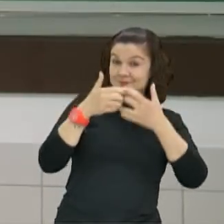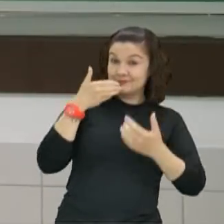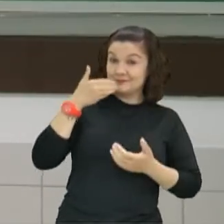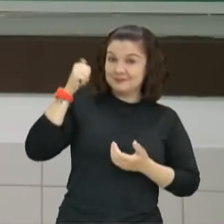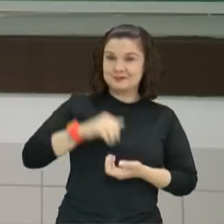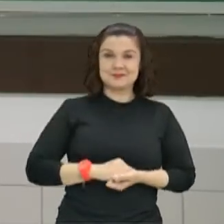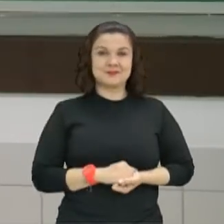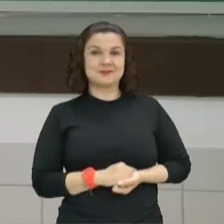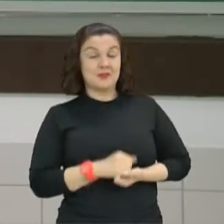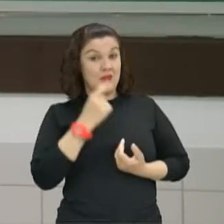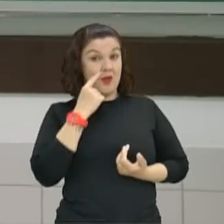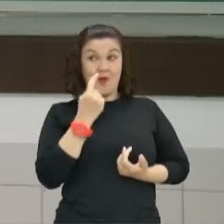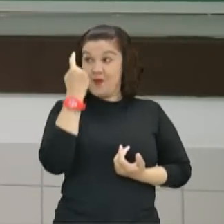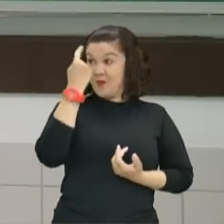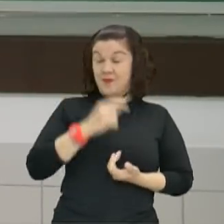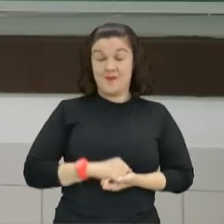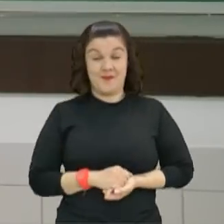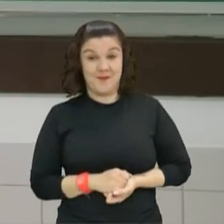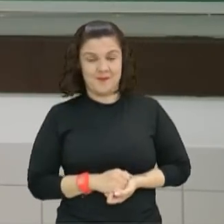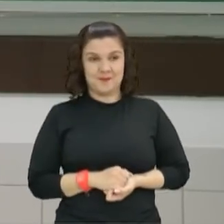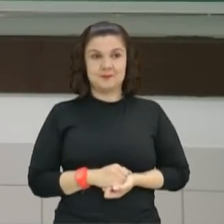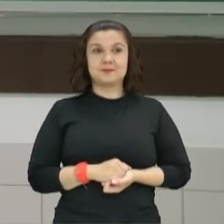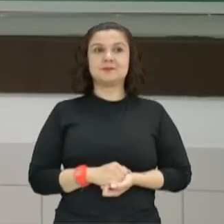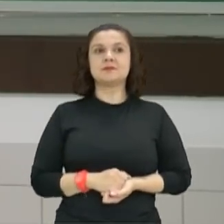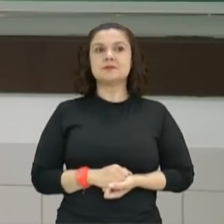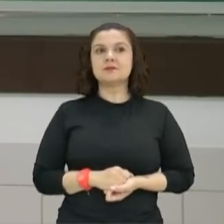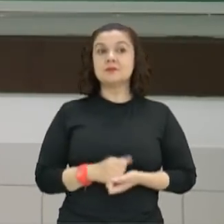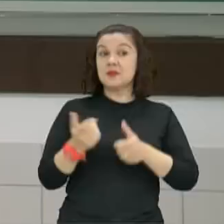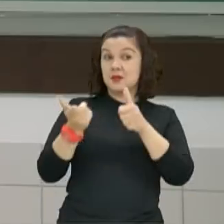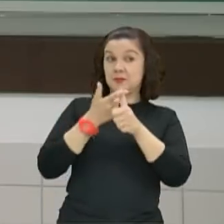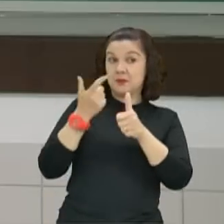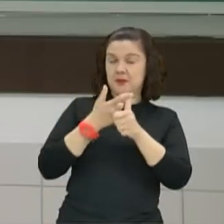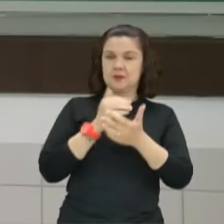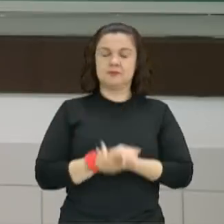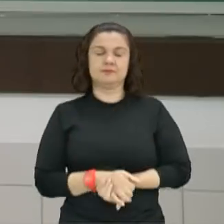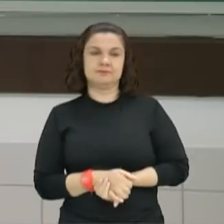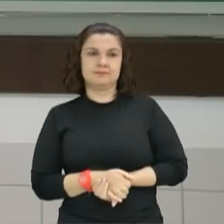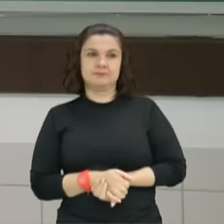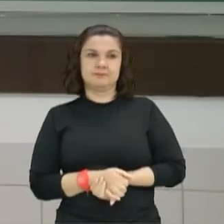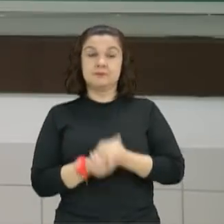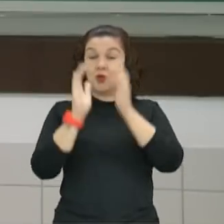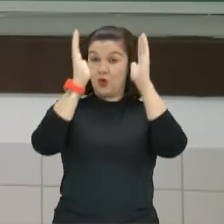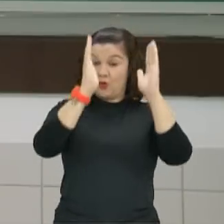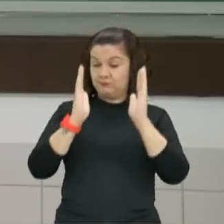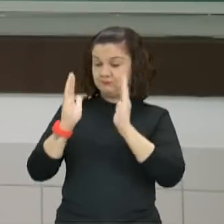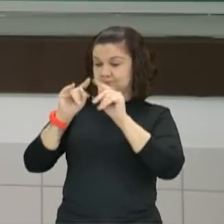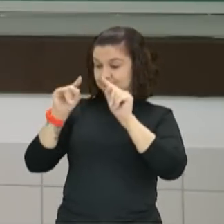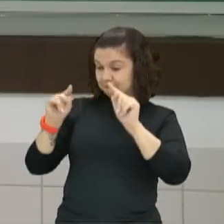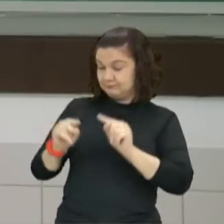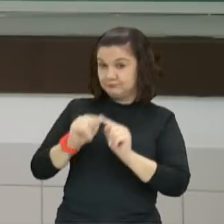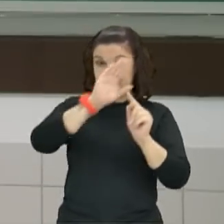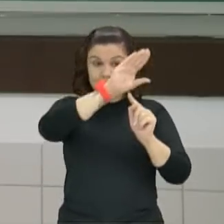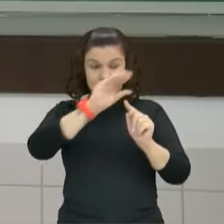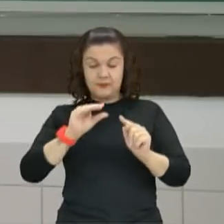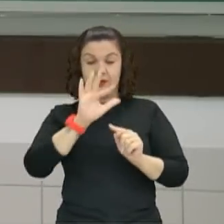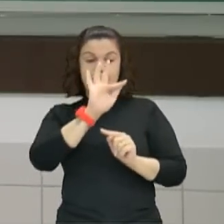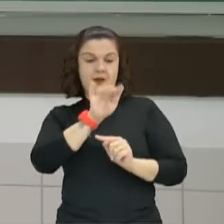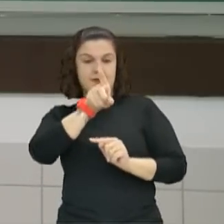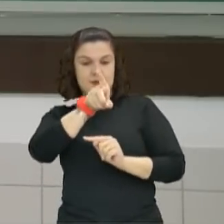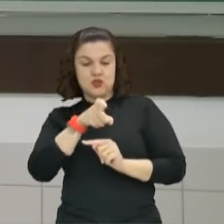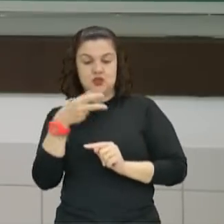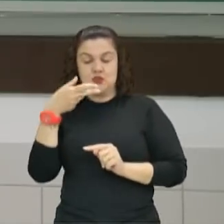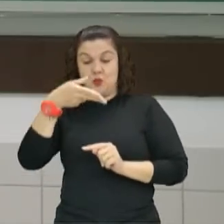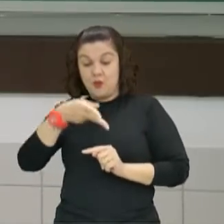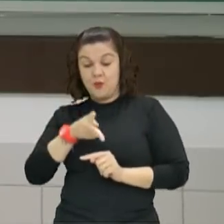melhor, tá? Então vamos lá, vamos começar isso aqui, ó. Ó, primeiramente, o que você tem que fazer? Colocar os dados aqui, tá? O f de x é igual